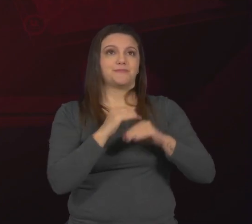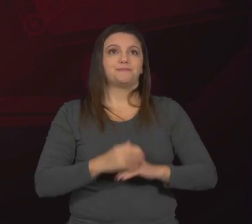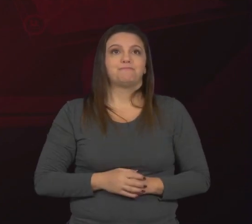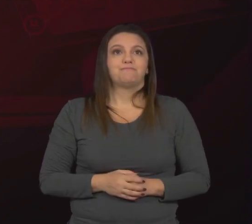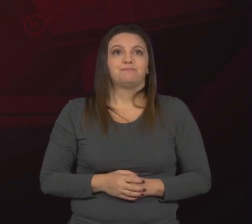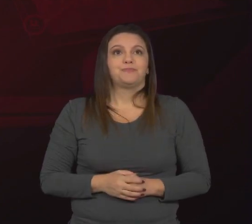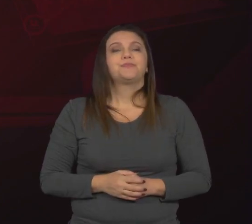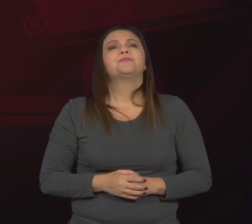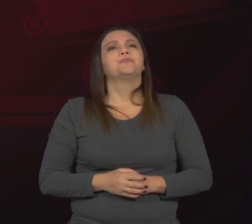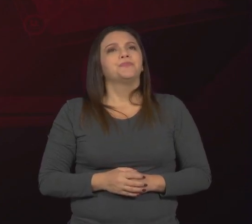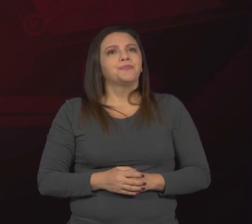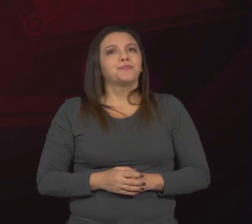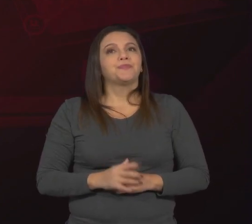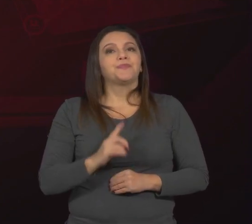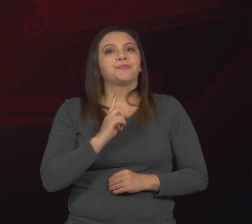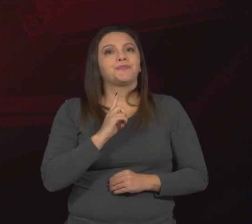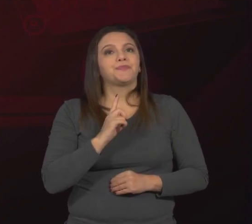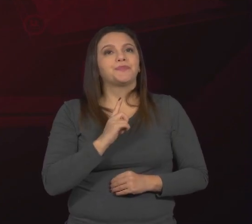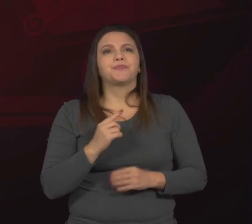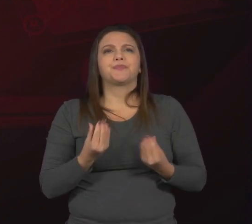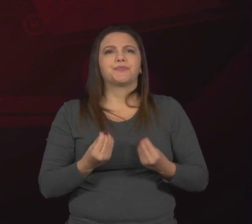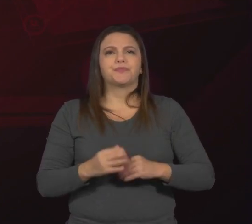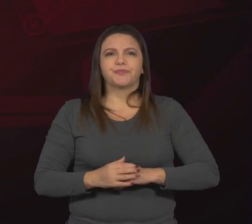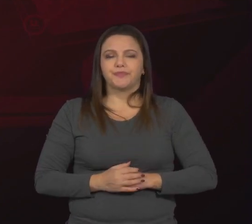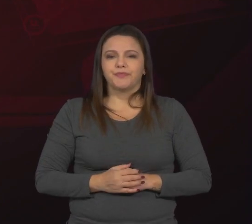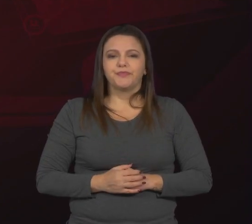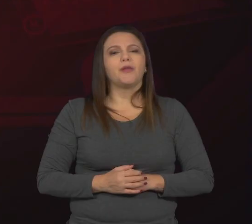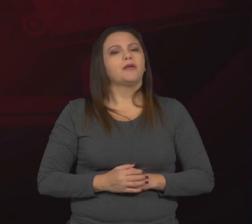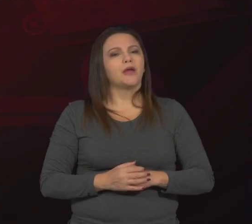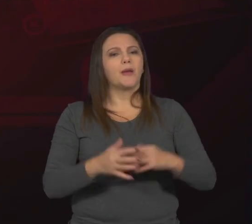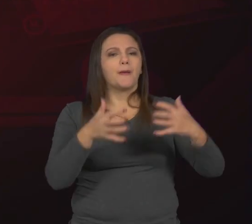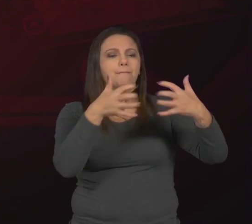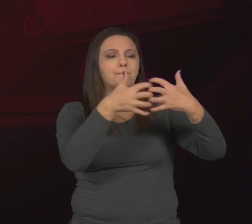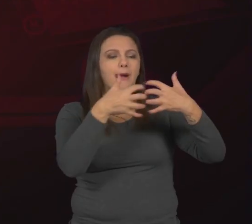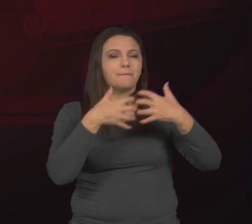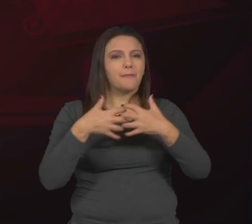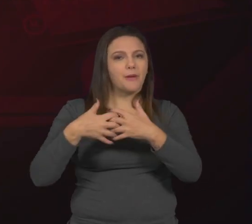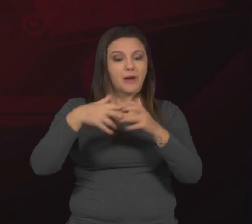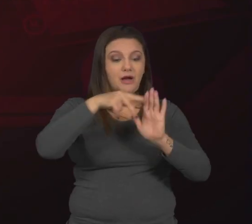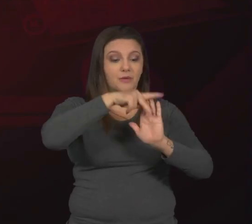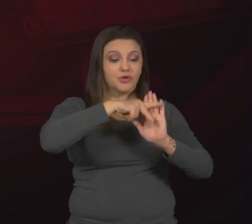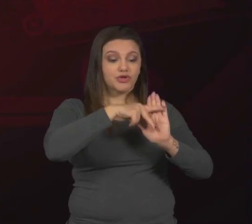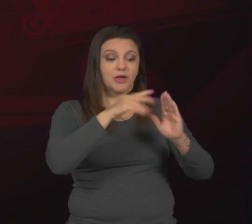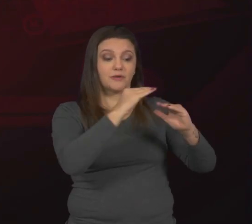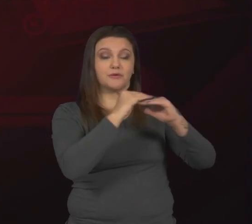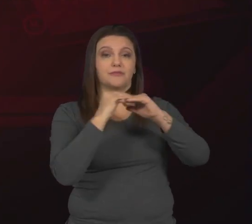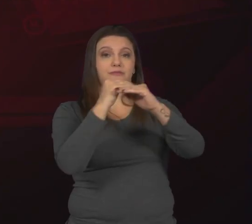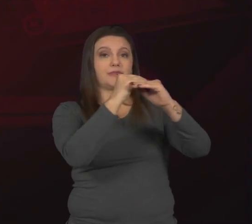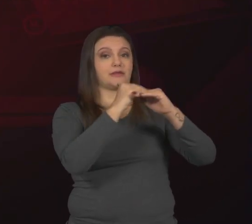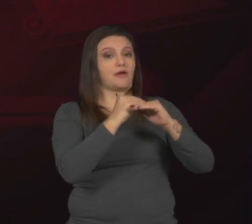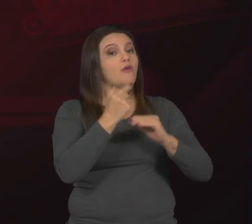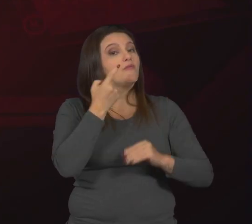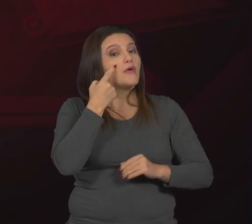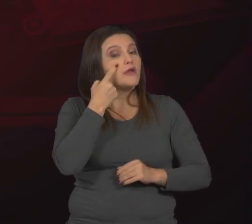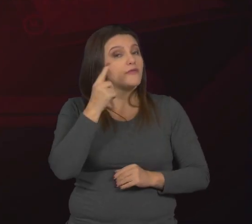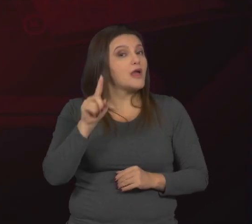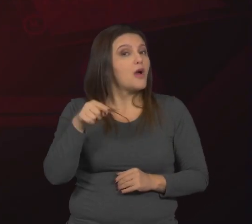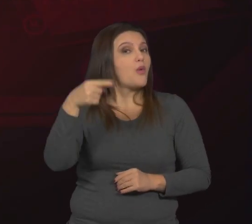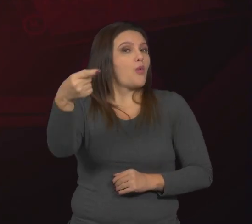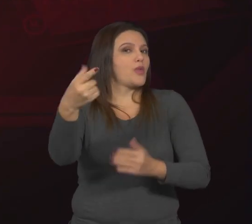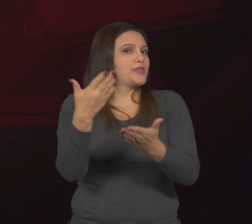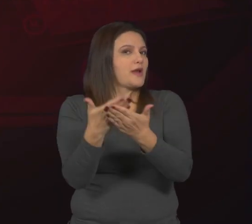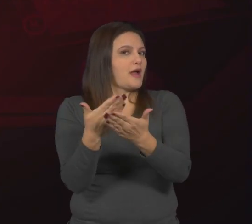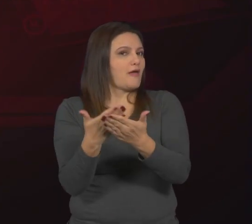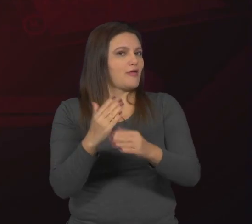MVC, ele é formado com implementações de padrões de projeto, que é um outro item que a gente vai ver em outra aula.